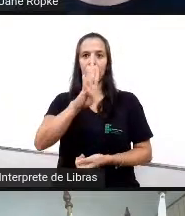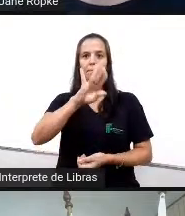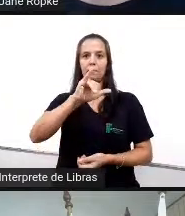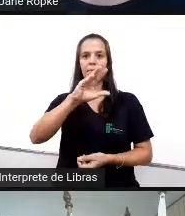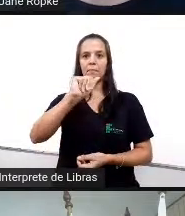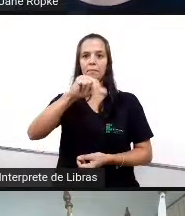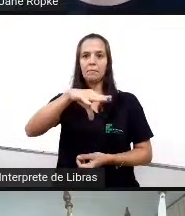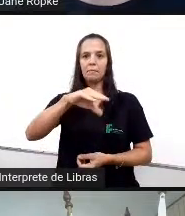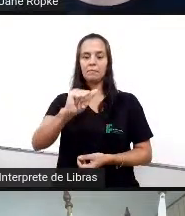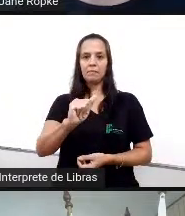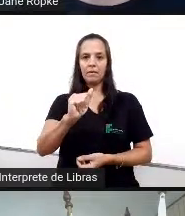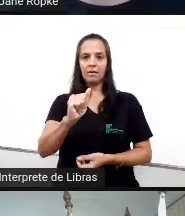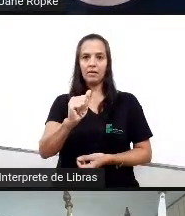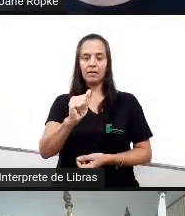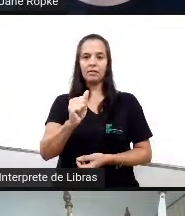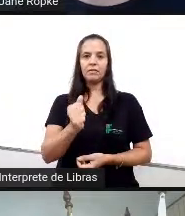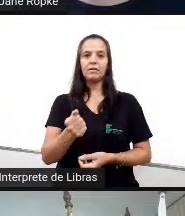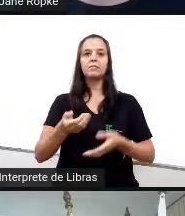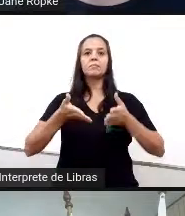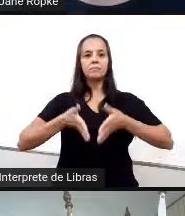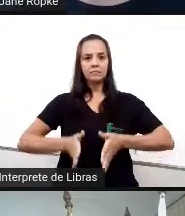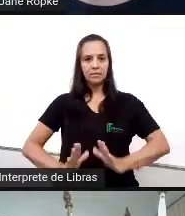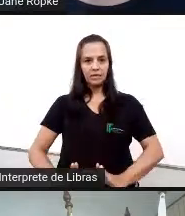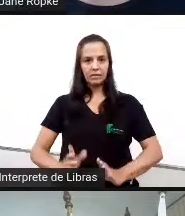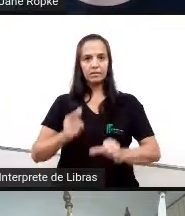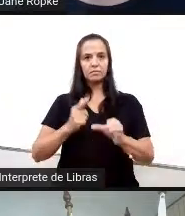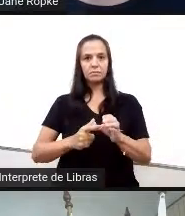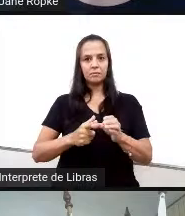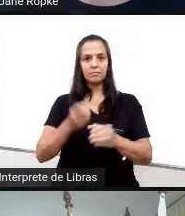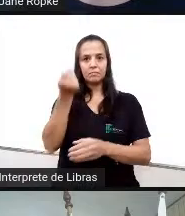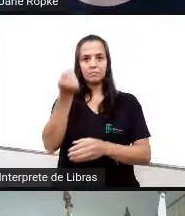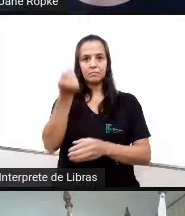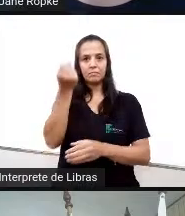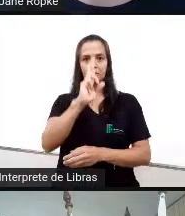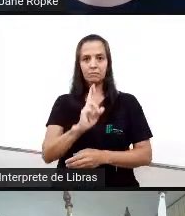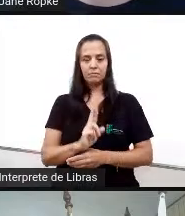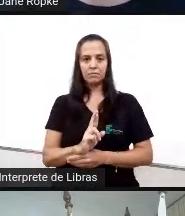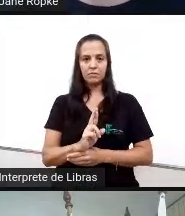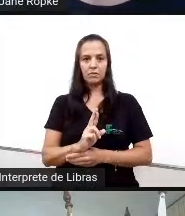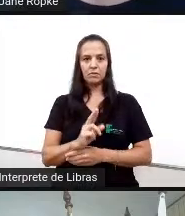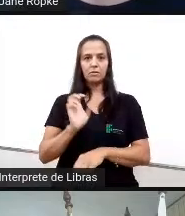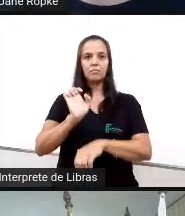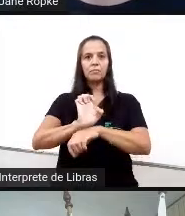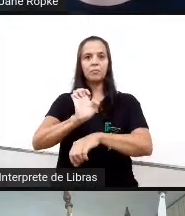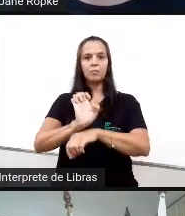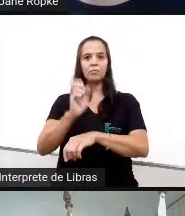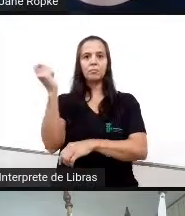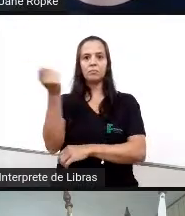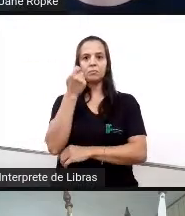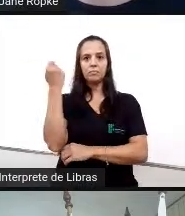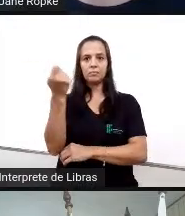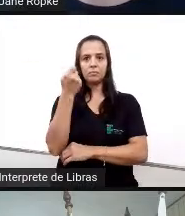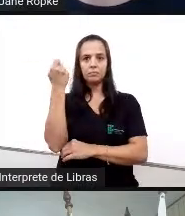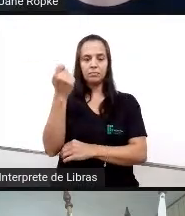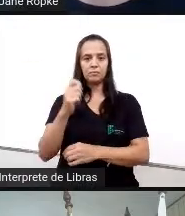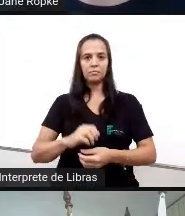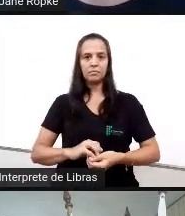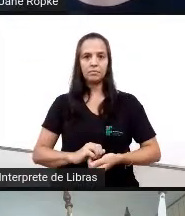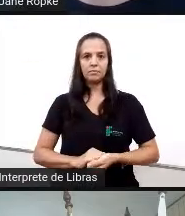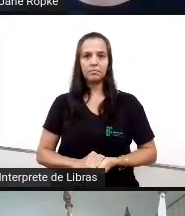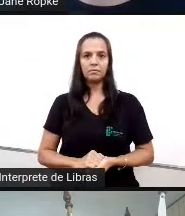Bianca da Silva Tabili, natural da cidade de Santa Rosa, estado do Rio Grande do